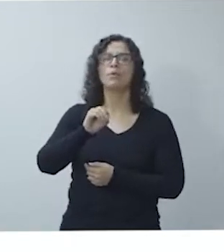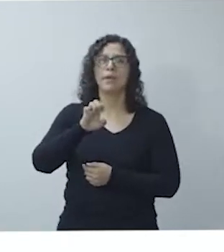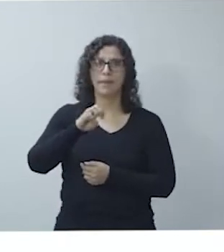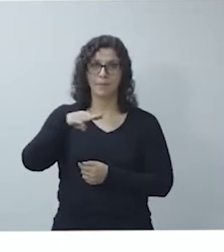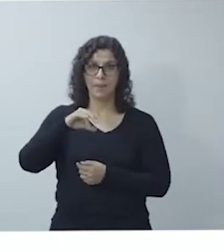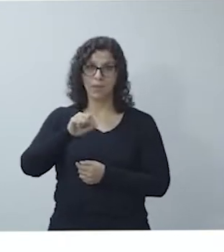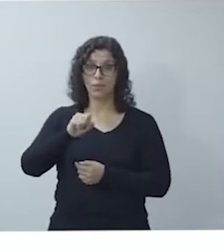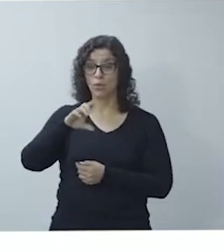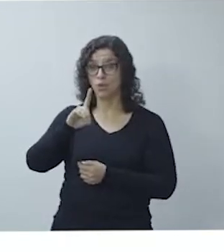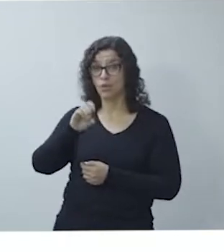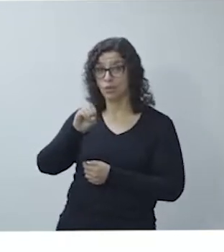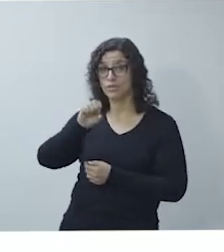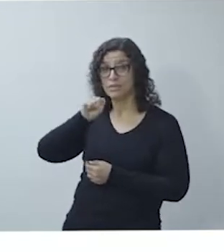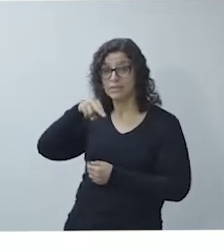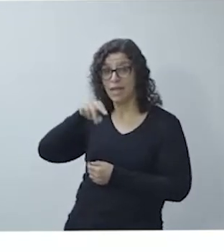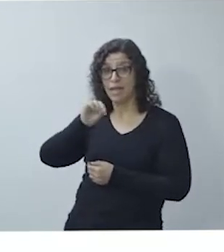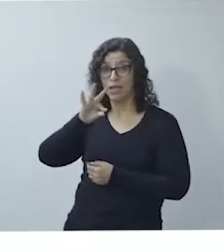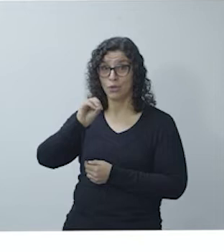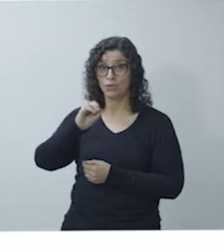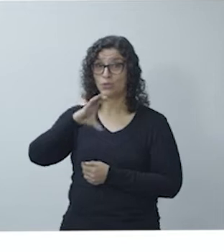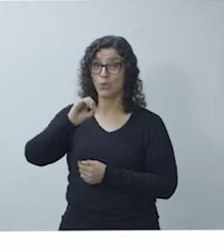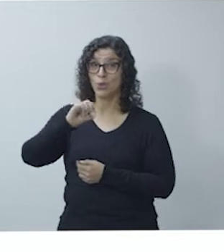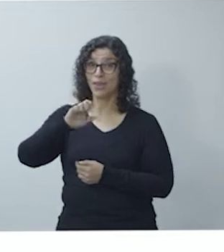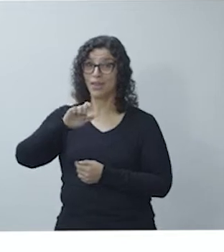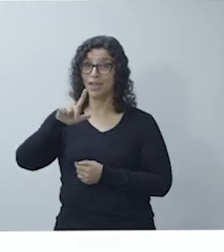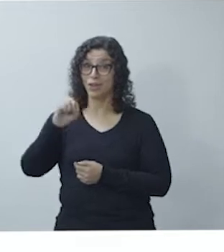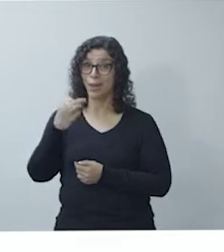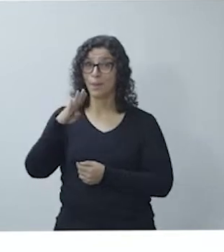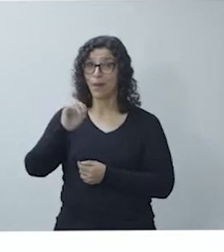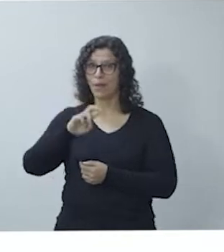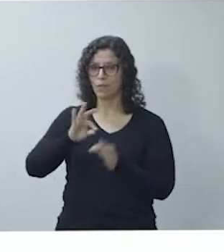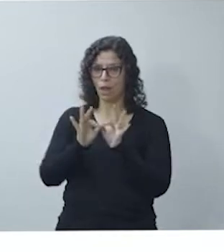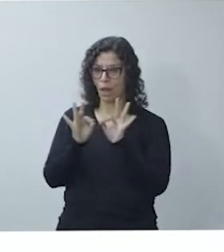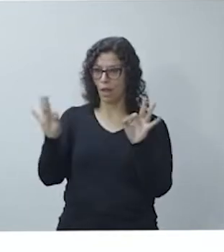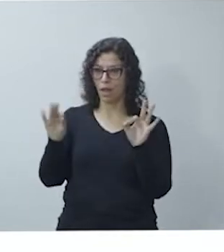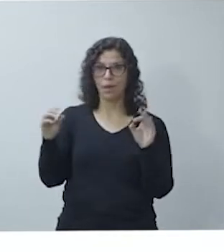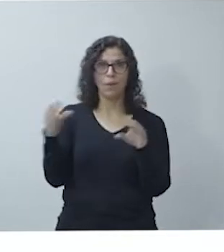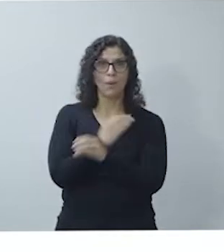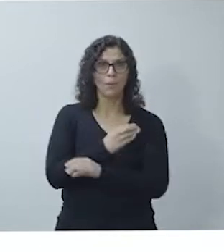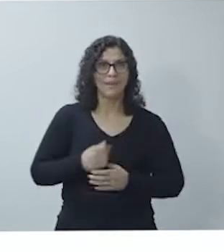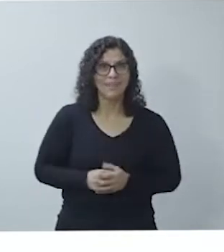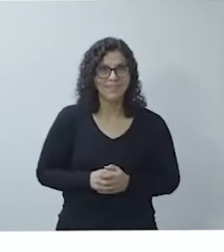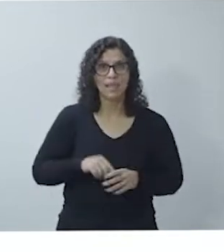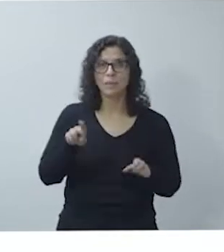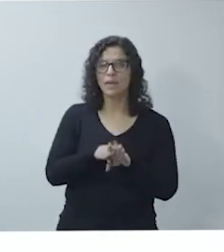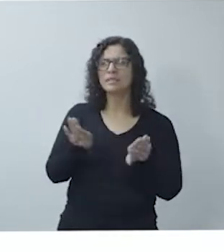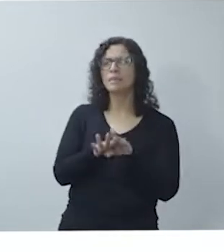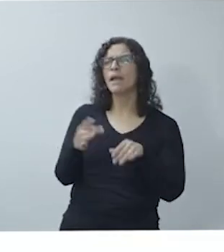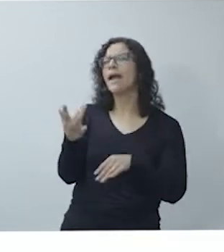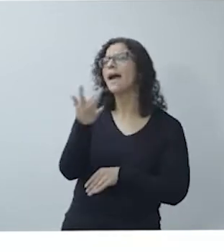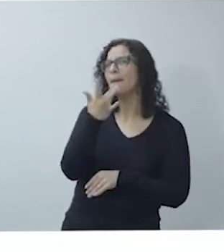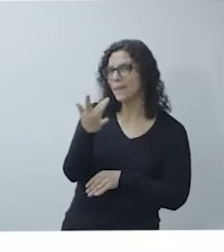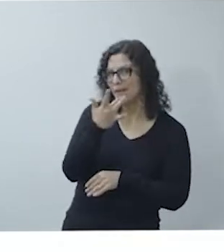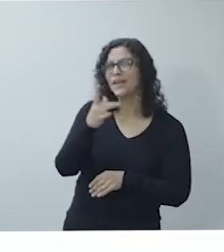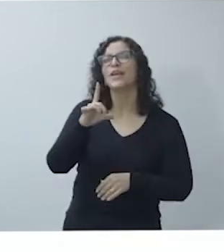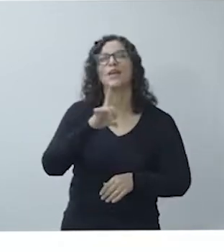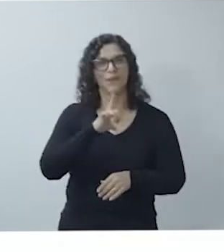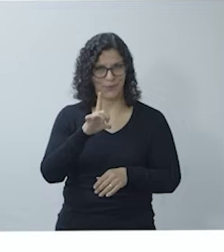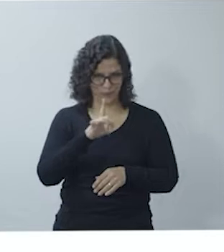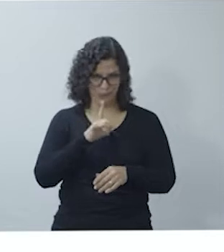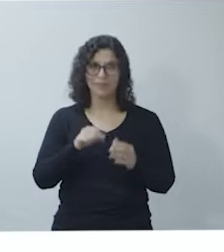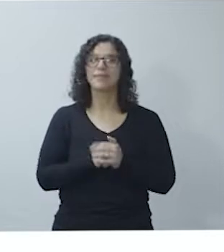Coelho Barreto. Que nome comprido, né? Imagine memorizar o nome desse autor. Mas ele tem um pseudônimo, ou seja,